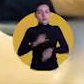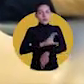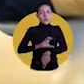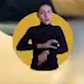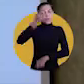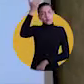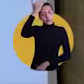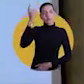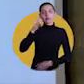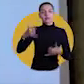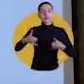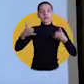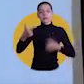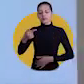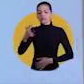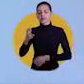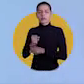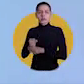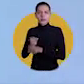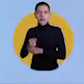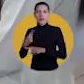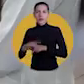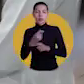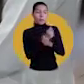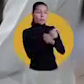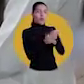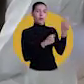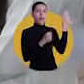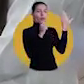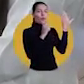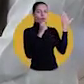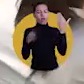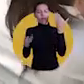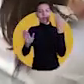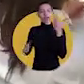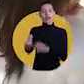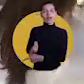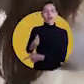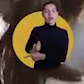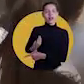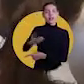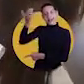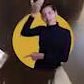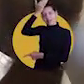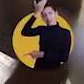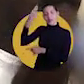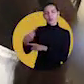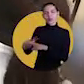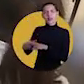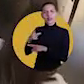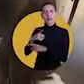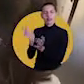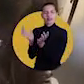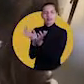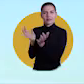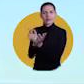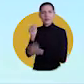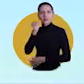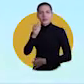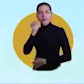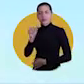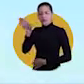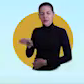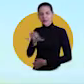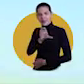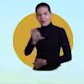anos. O curso foi criado antes da universidade, em 1942, pela Congregação das Filhas São Vicente de Paulo,